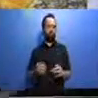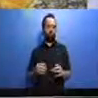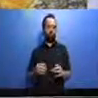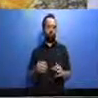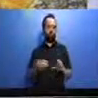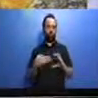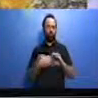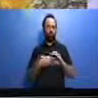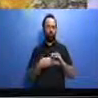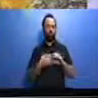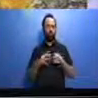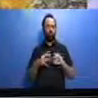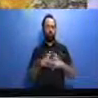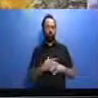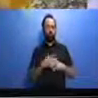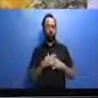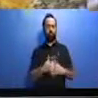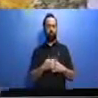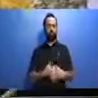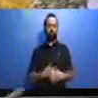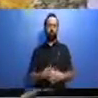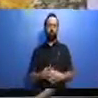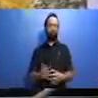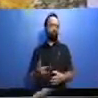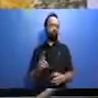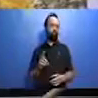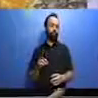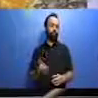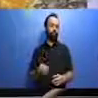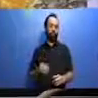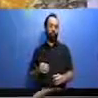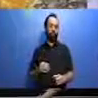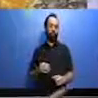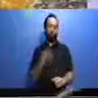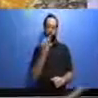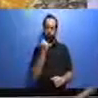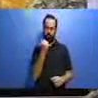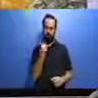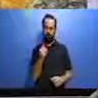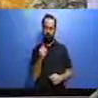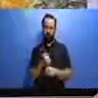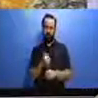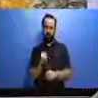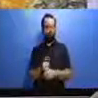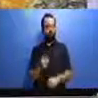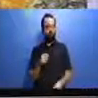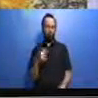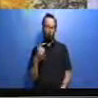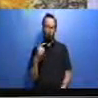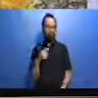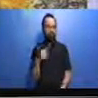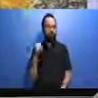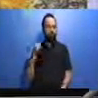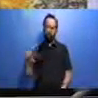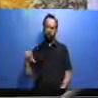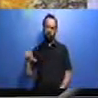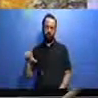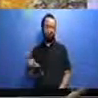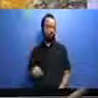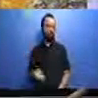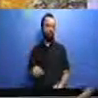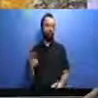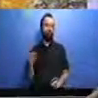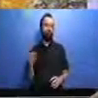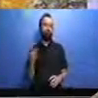complexas. Heterótrofos não fabricam nunca o próprio alimento. Eles têm que consumir matéria orgânica presente no meio ambiente, por meio